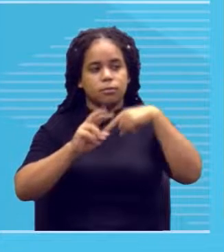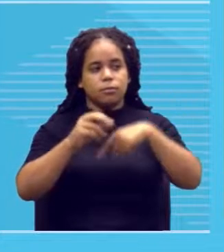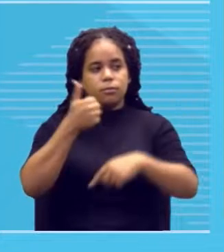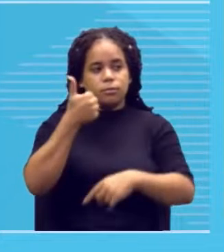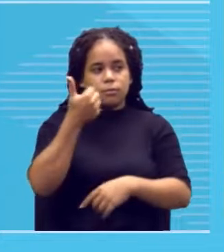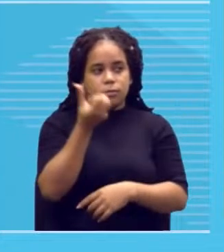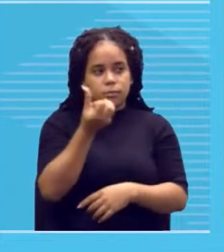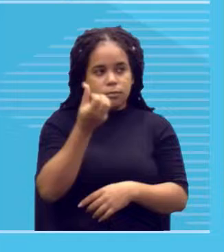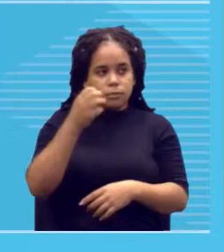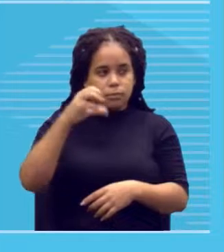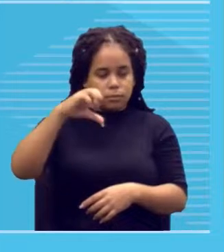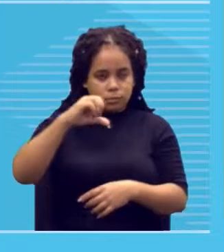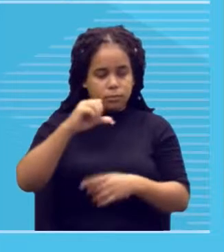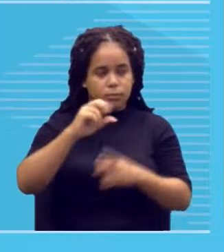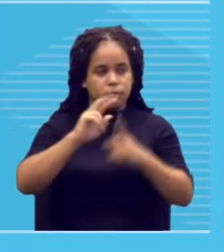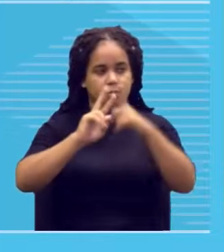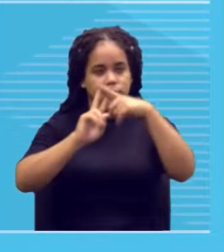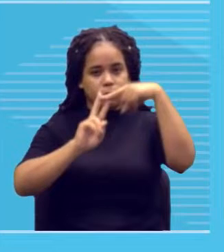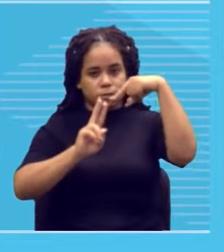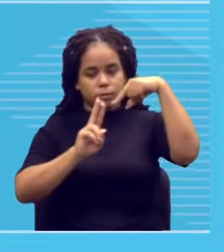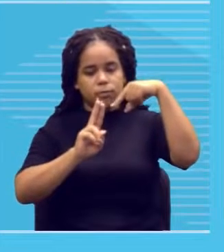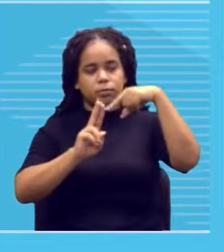169 PI